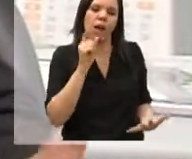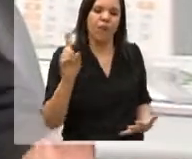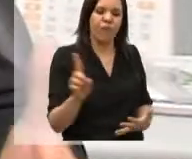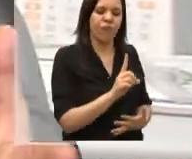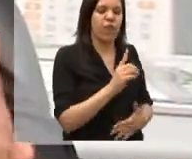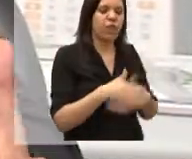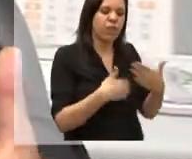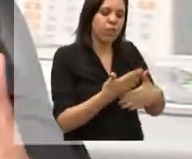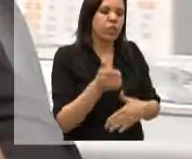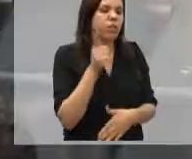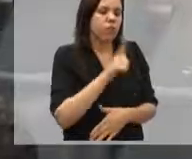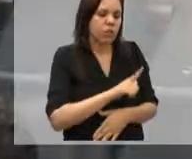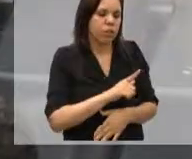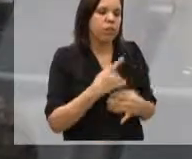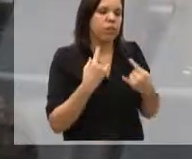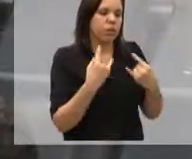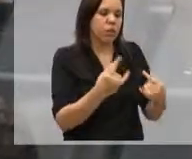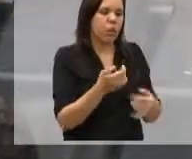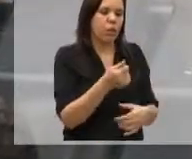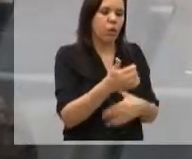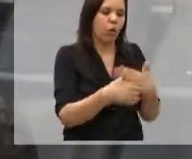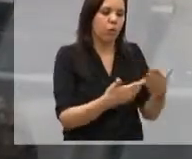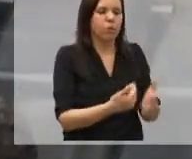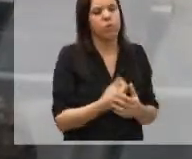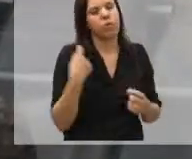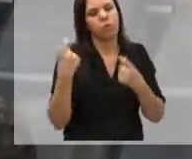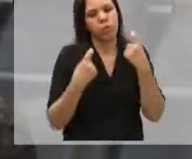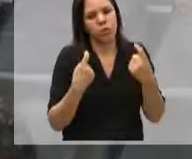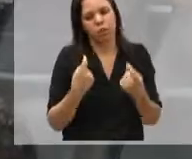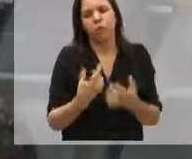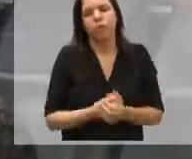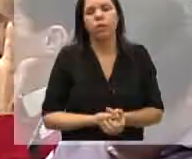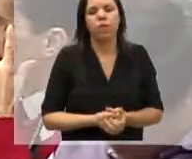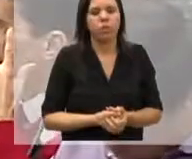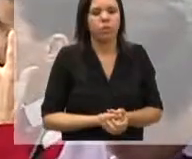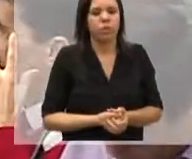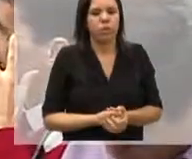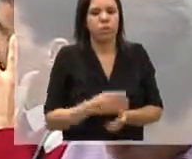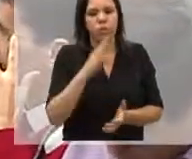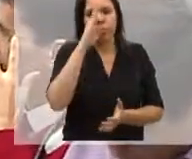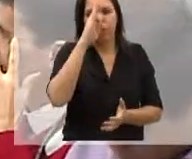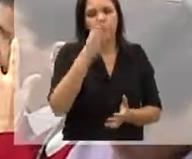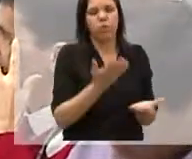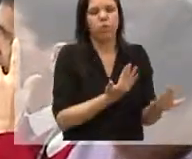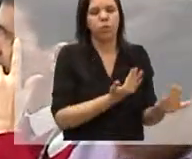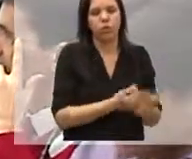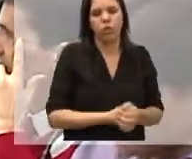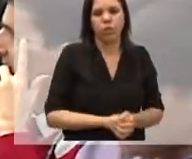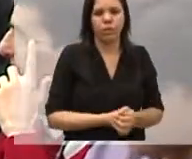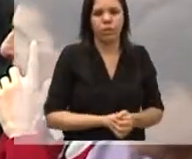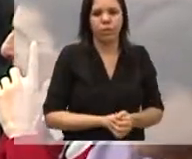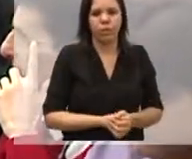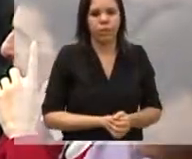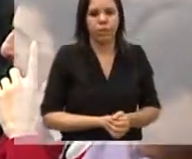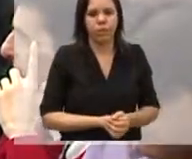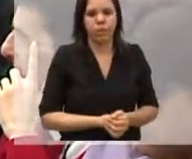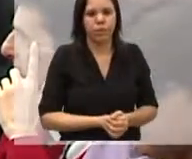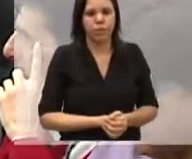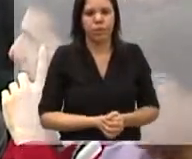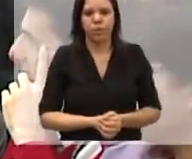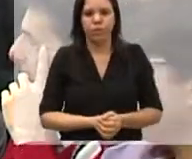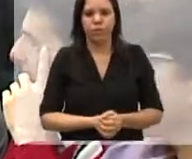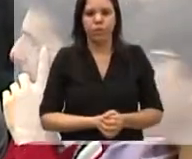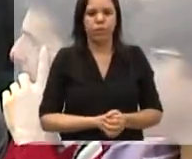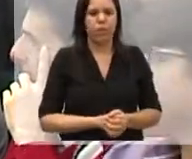que a gente está conseguindo atrair aos poucos. E eu tenho uma preocupação muito grande com isso, principalmente com os jovens, né? Os jovens que